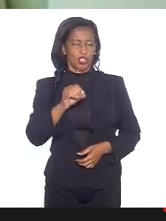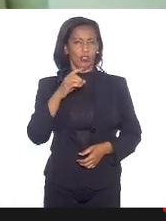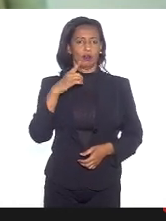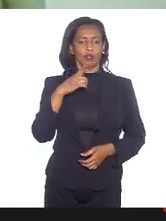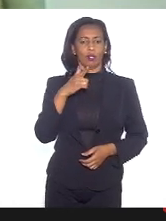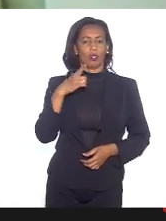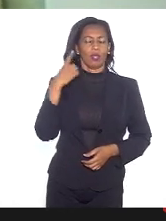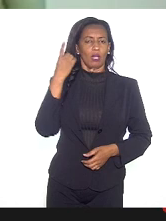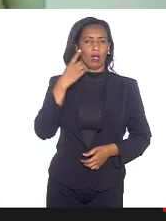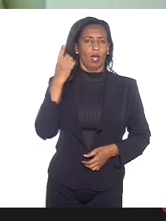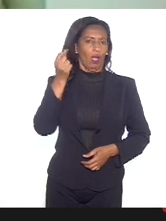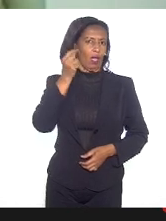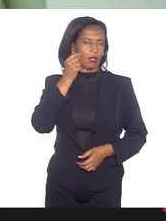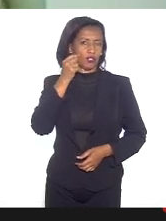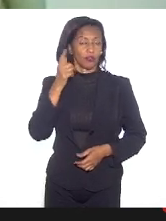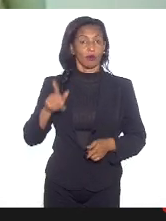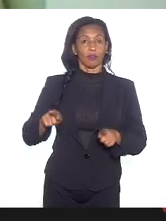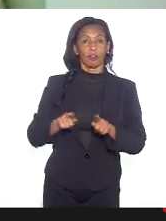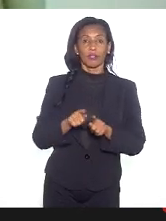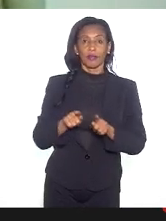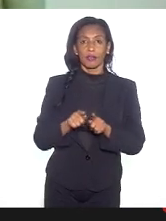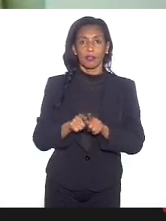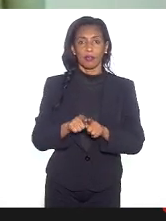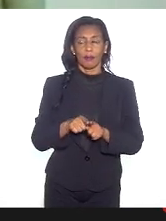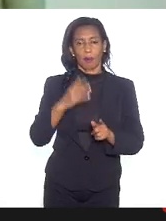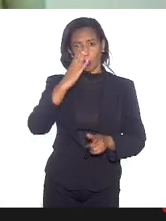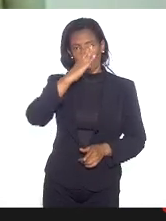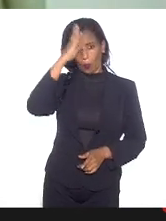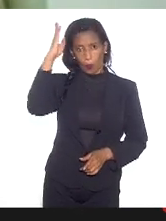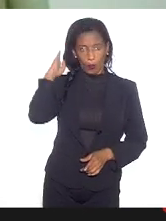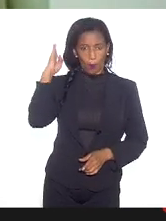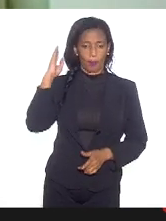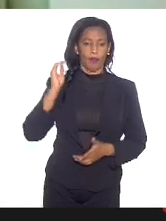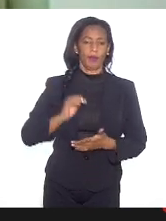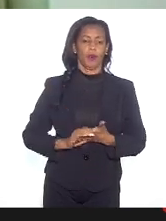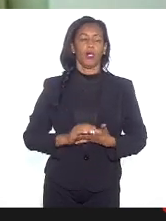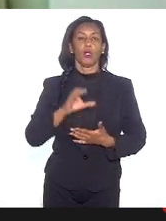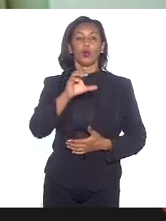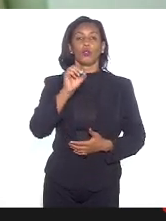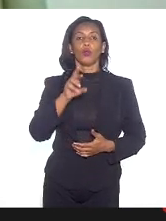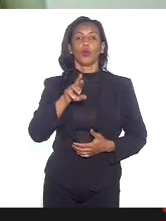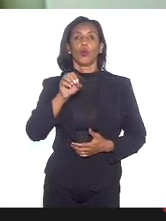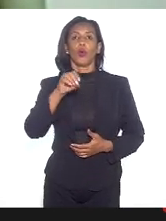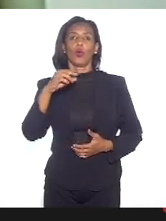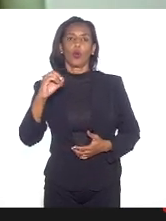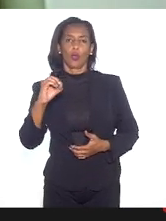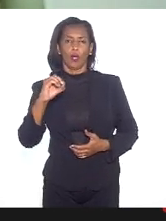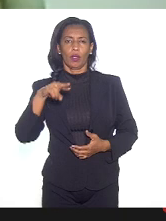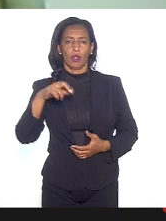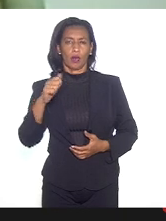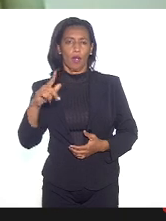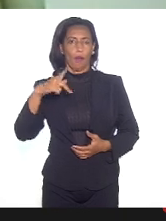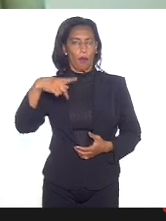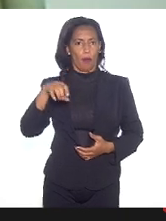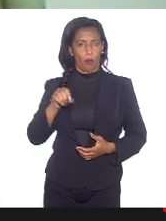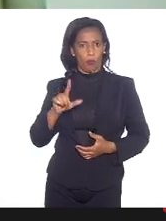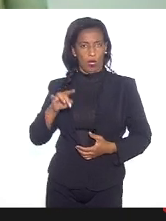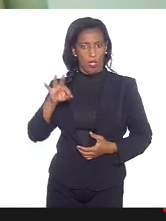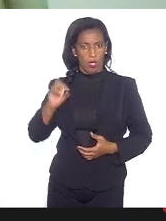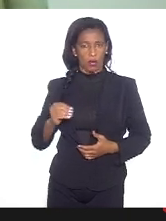Giovanni Ratinho, cumprimentar aqui o Corpo de Bombeiro na figura do coronel Polito, cumprimentar